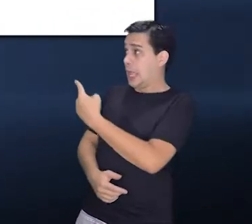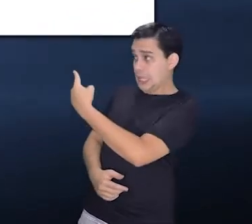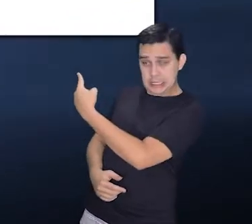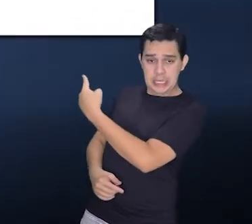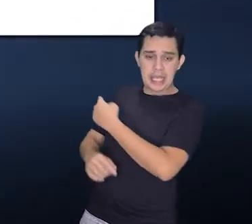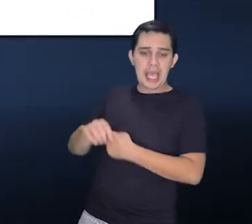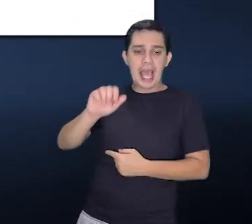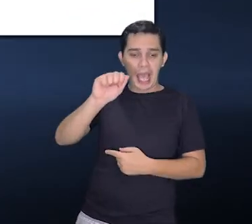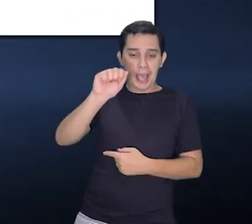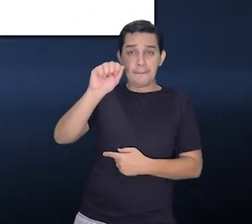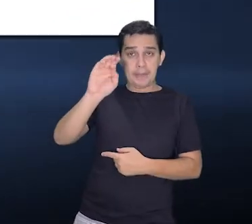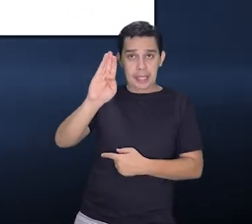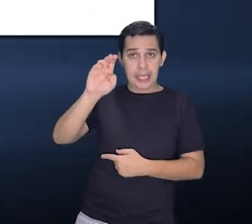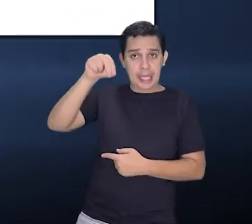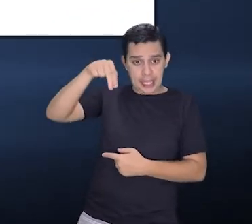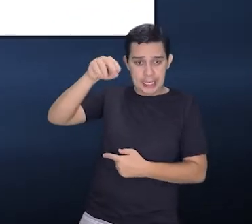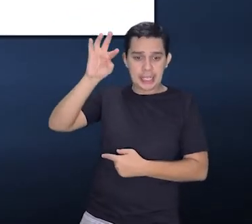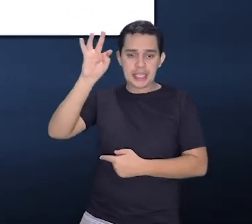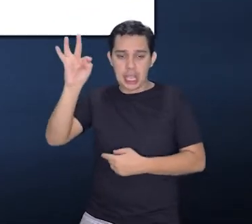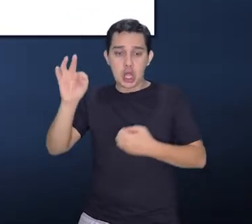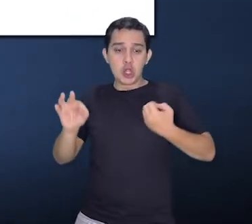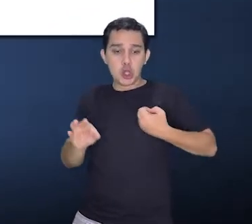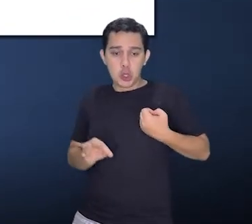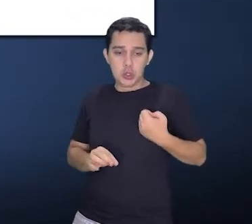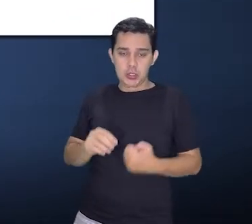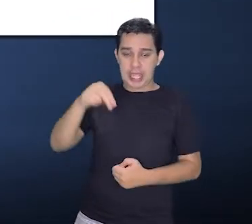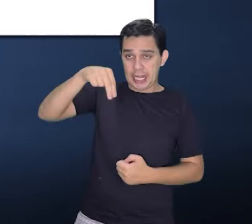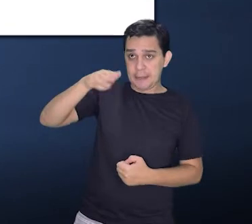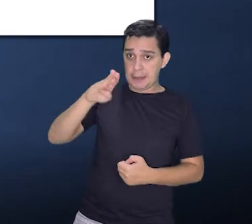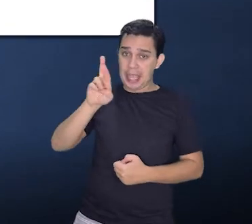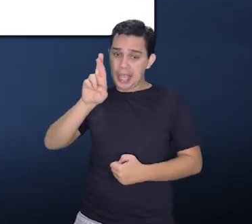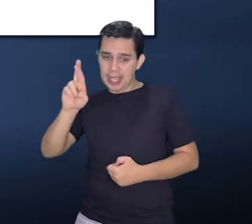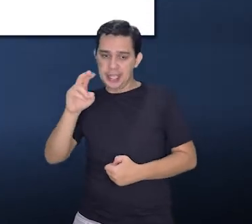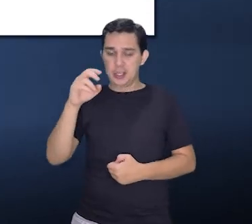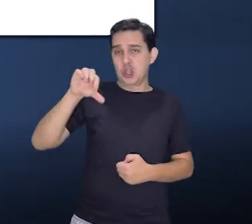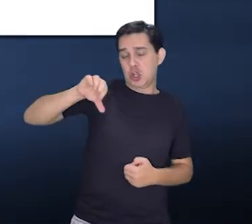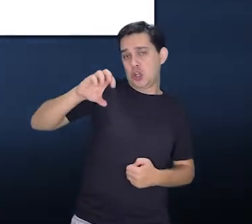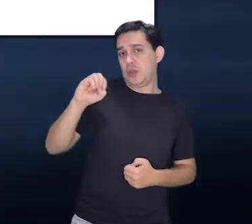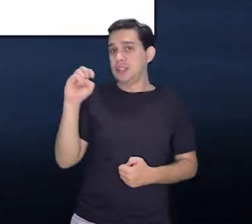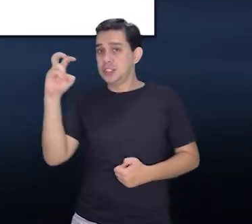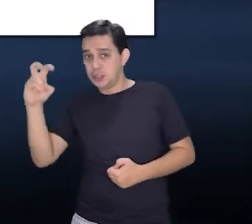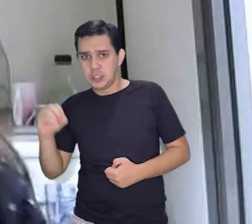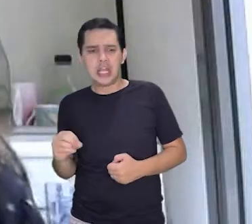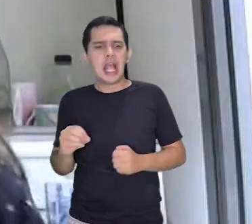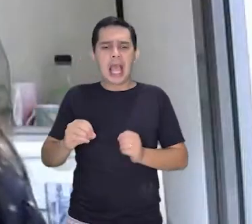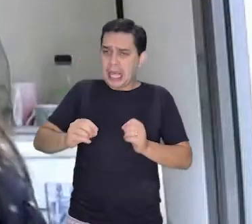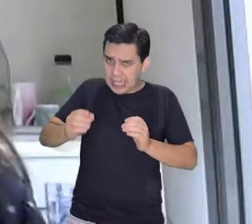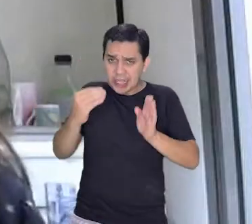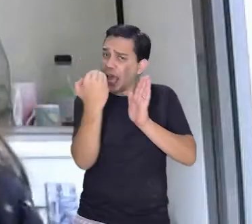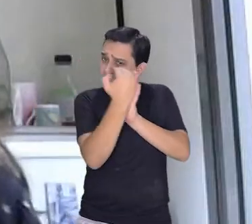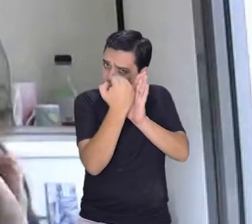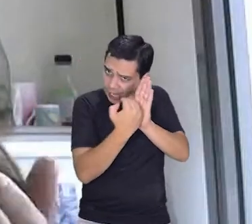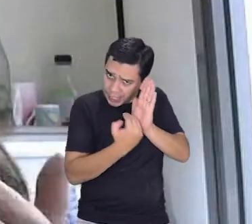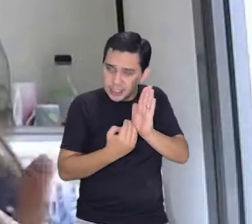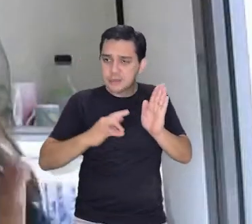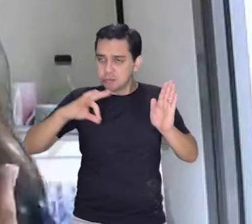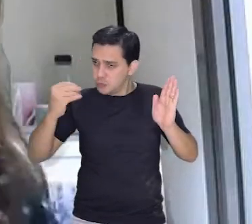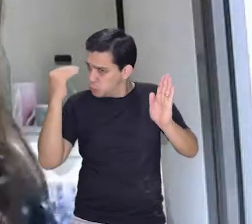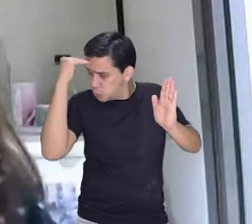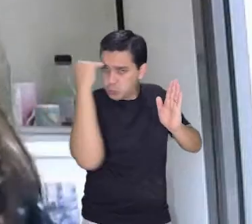uma norma técnica de esses parâmetros de acessibilidade estão todos descritos. Paralelamente a